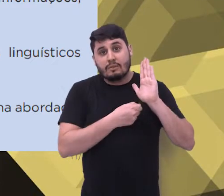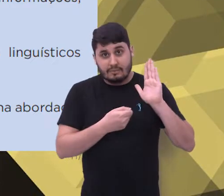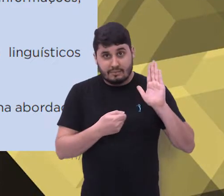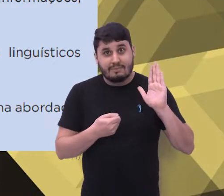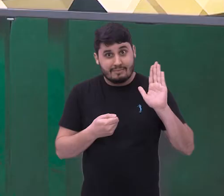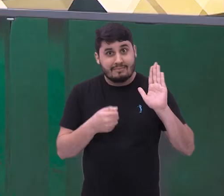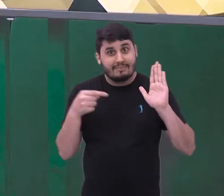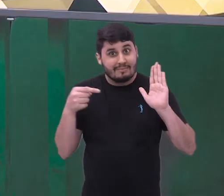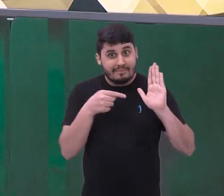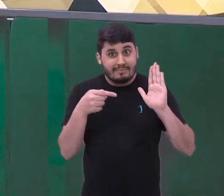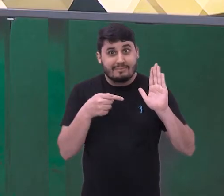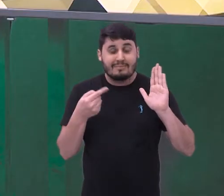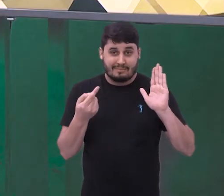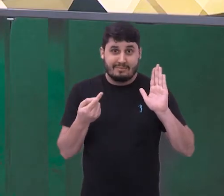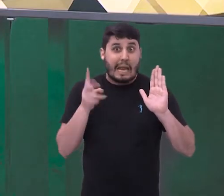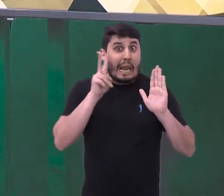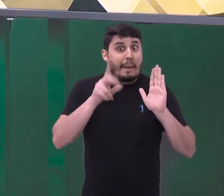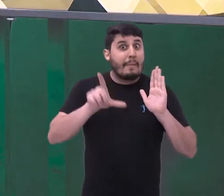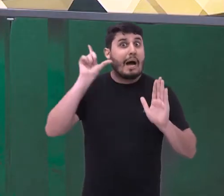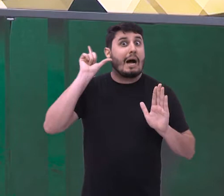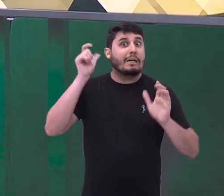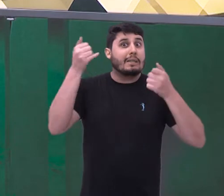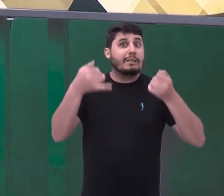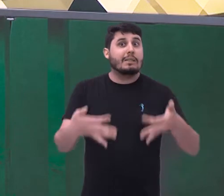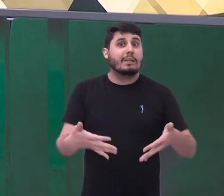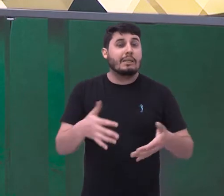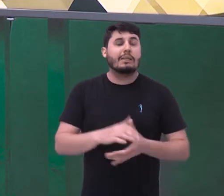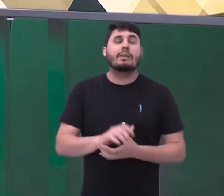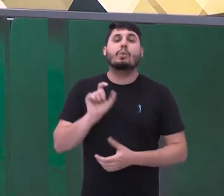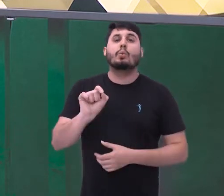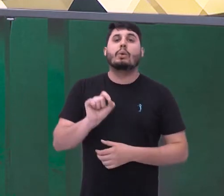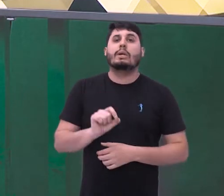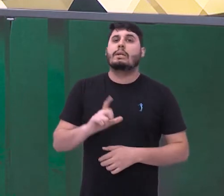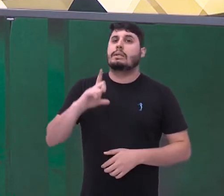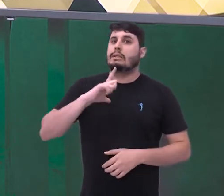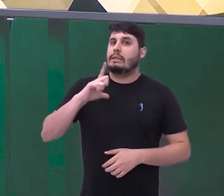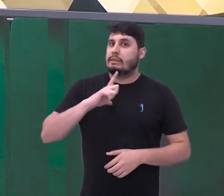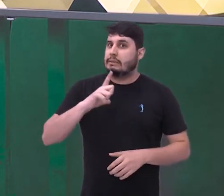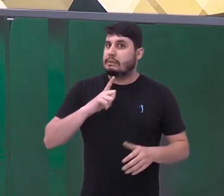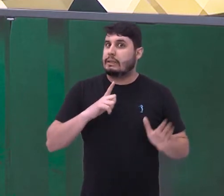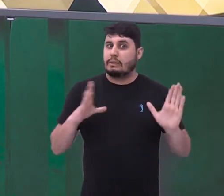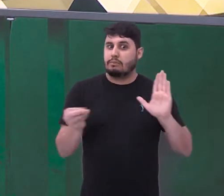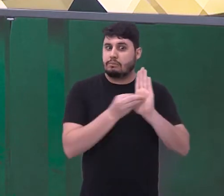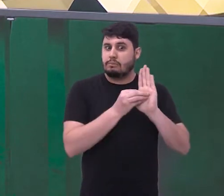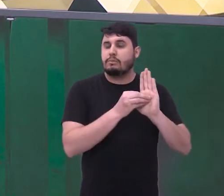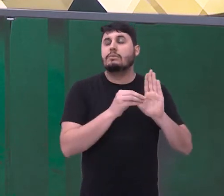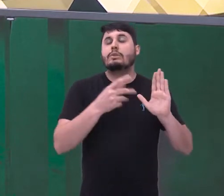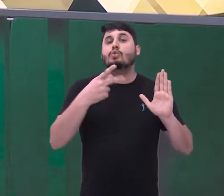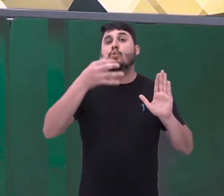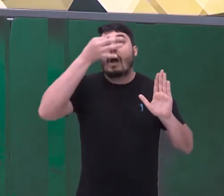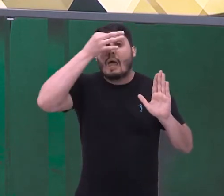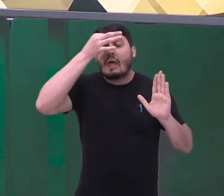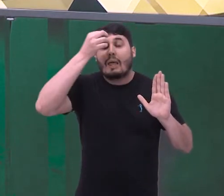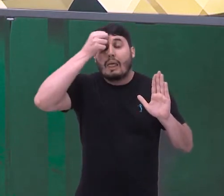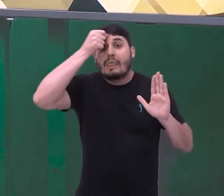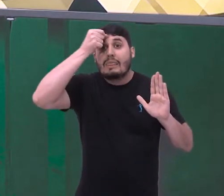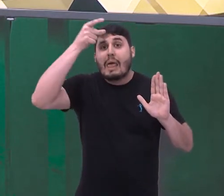em prosa. Lembra que eu disse antes? É o texto que tem tese, que é sua